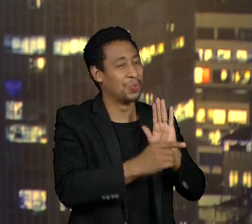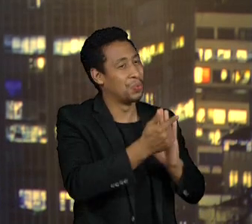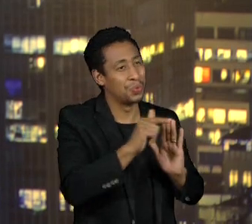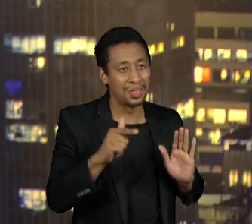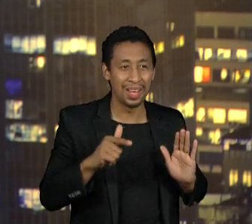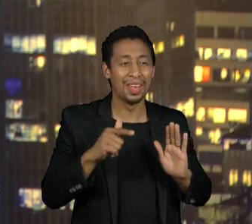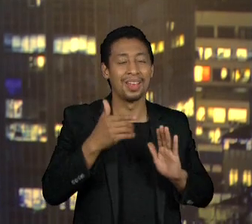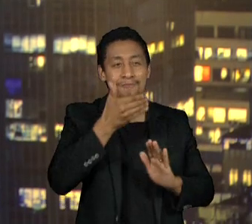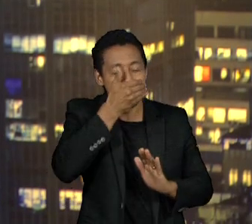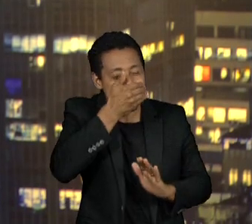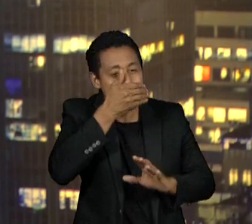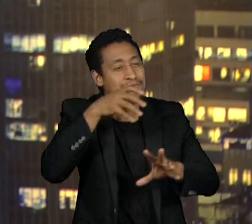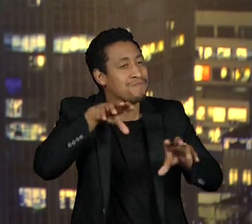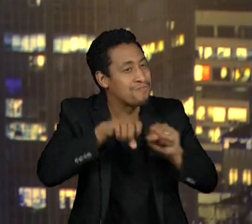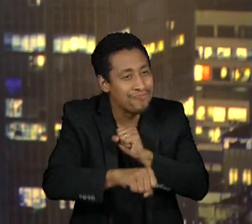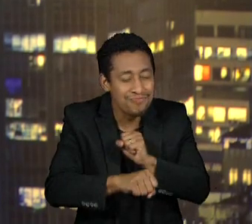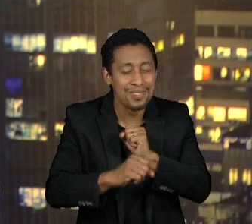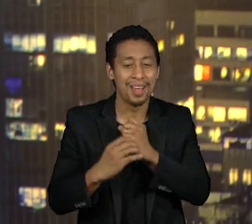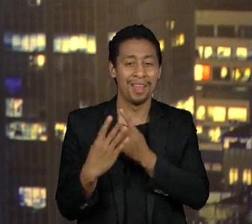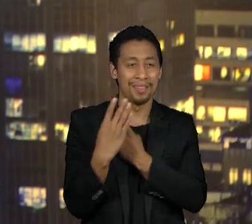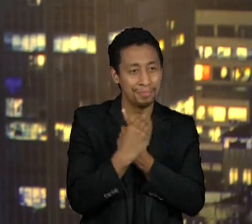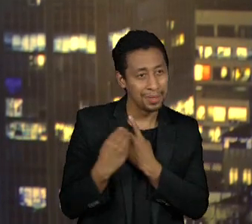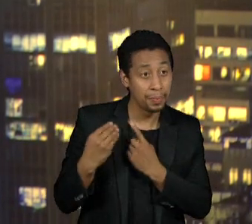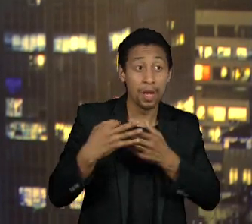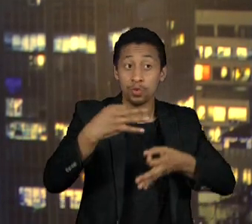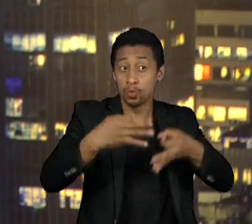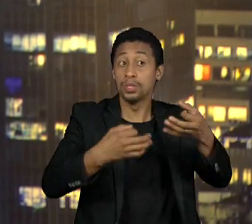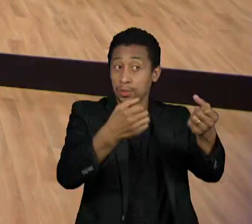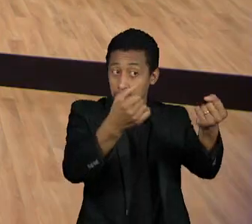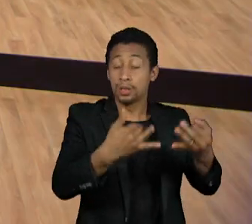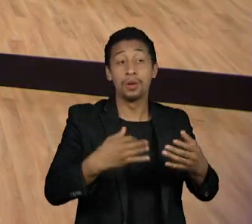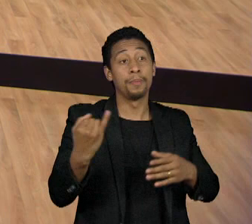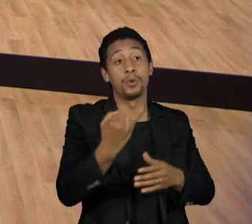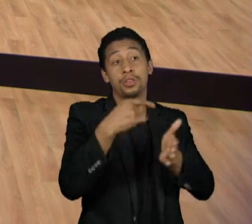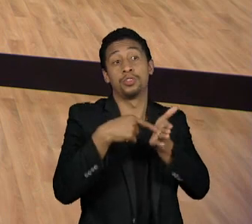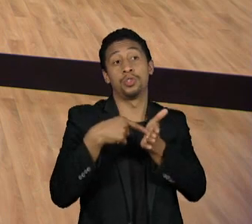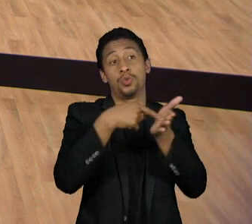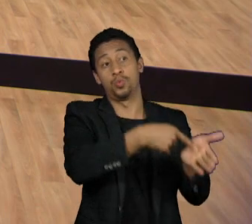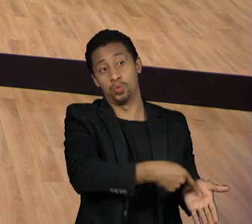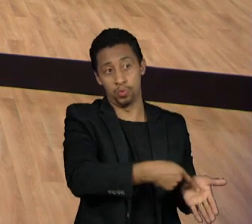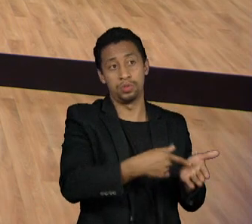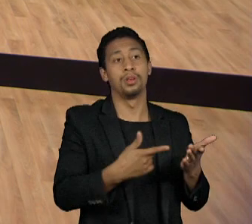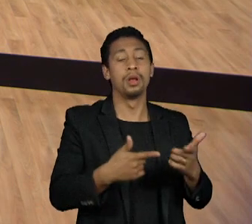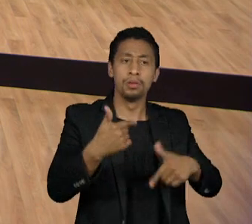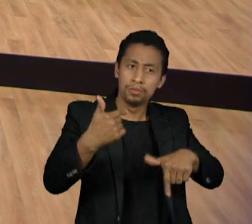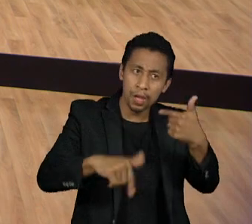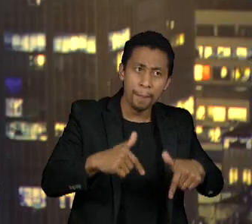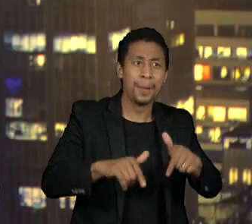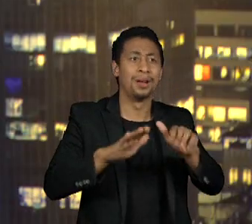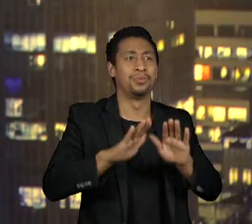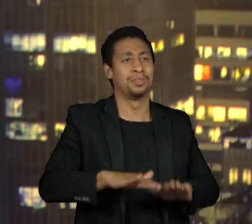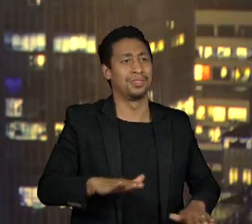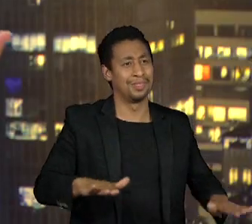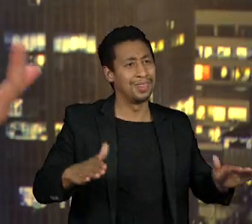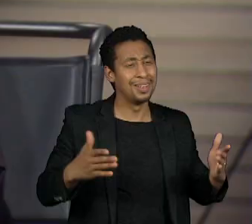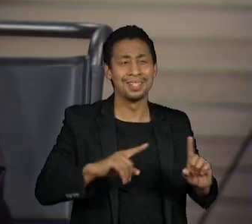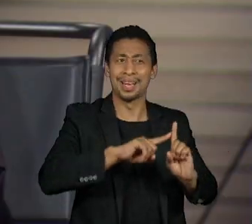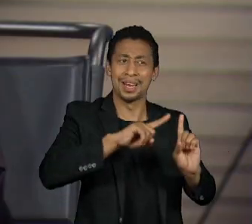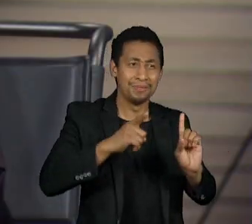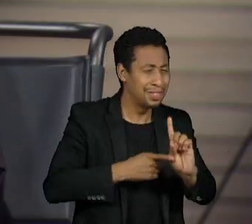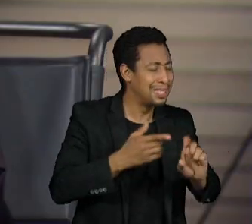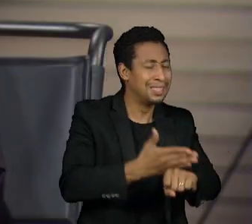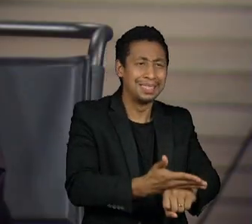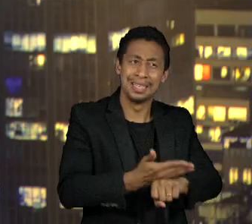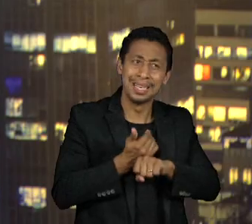a juíza aí chamou a atenção para a importância da denúncia, trabalho infantil, gravidez.